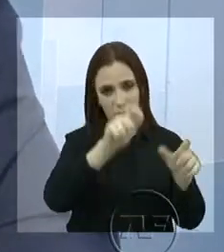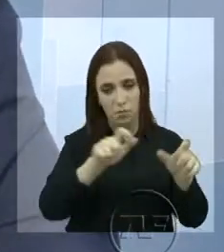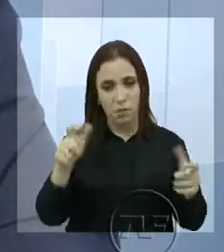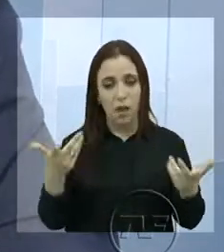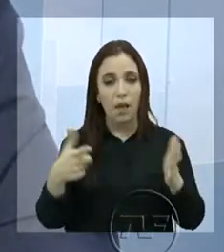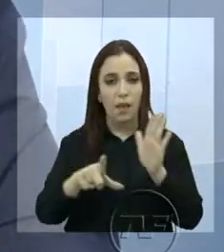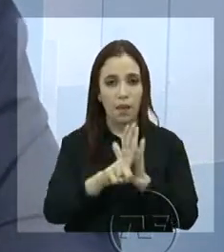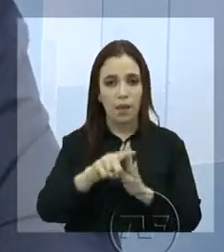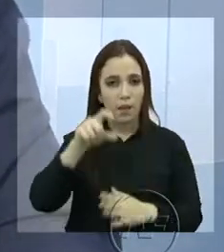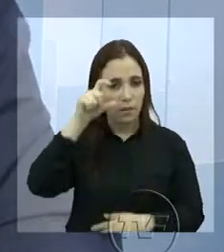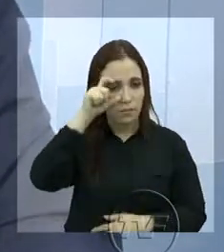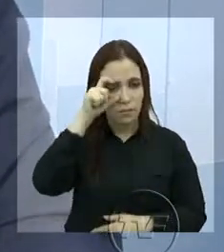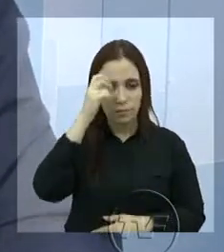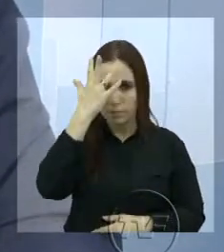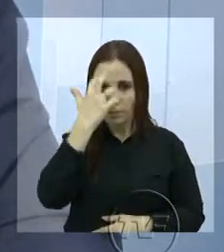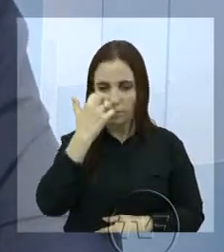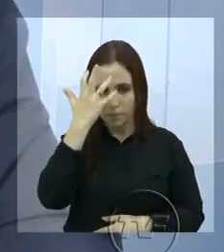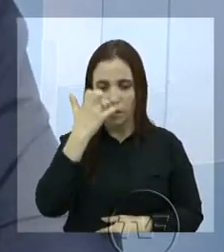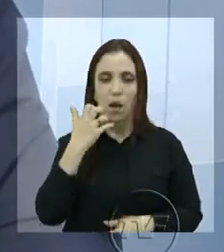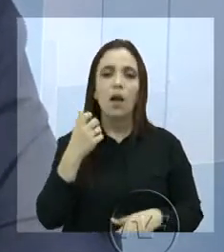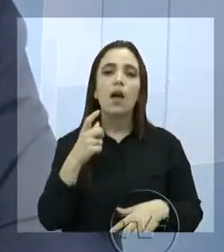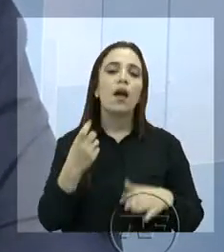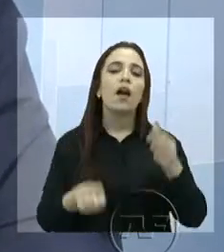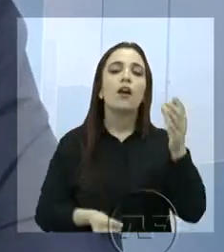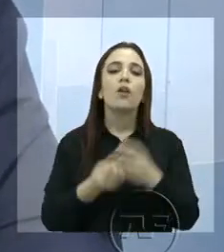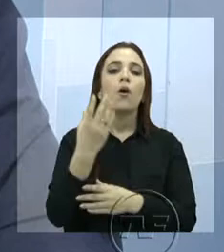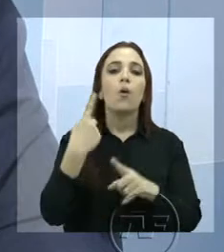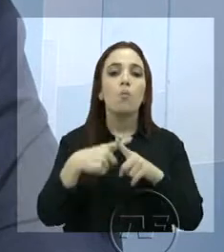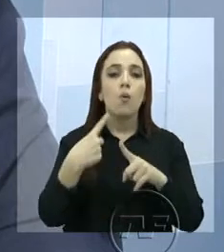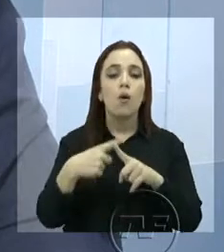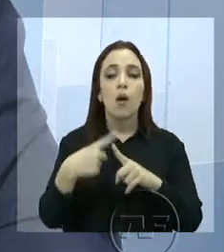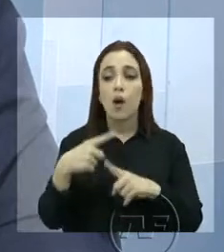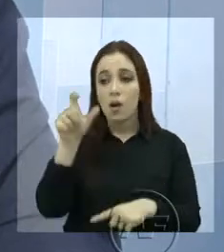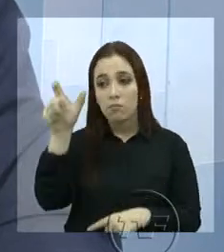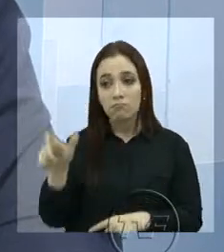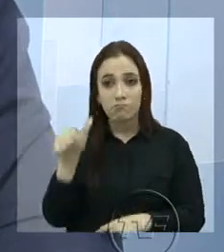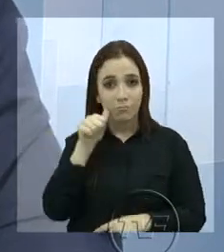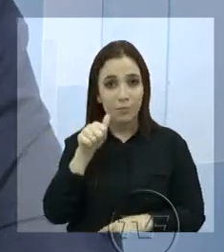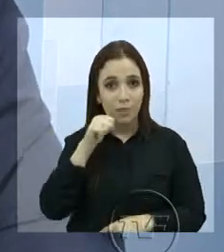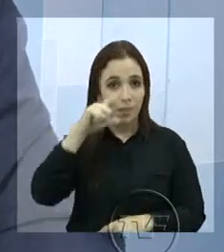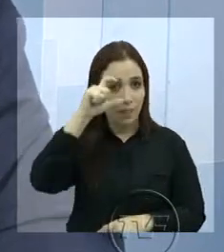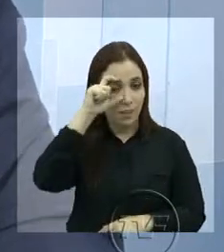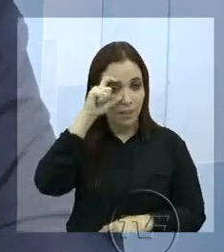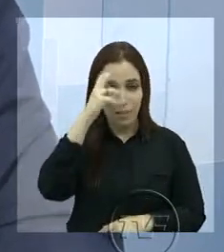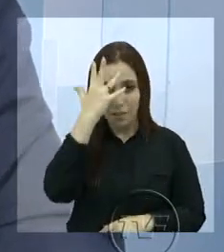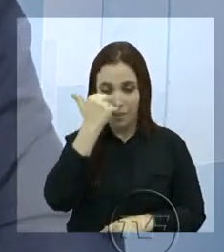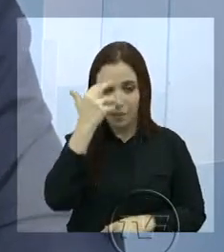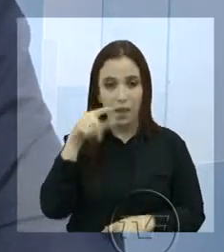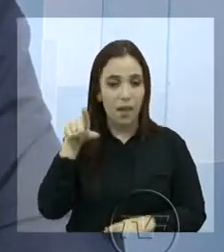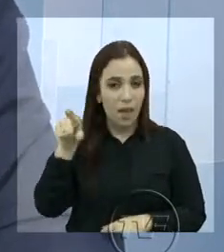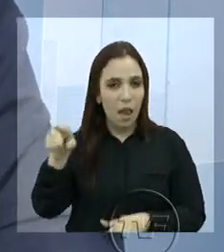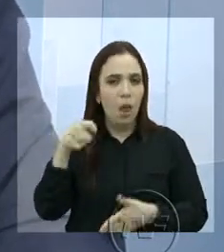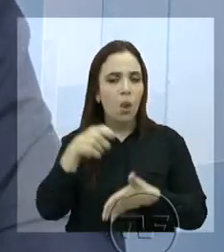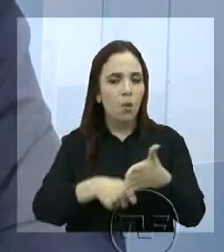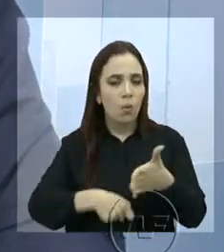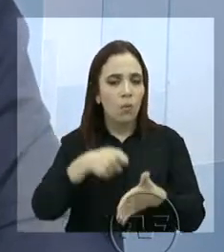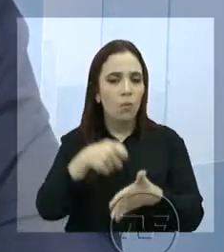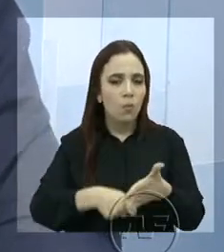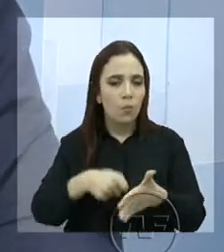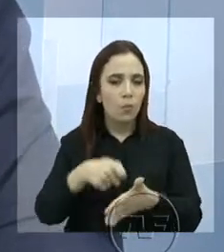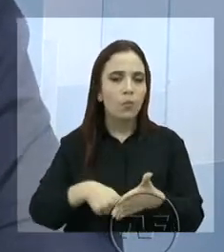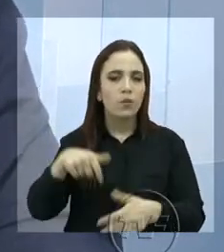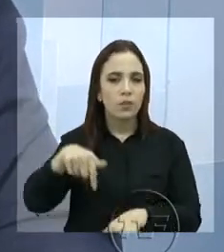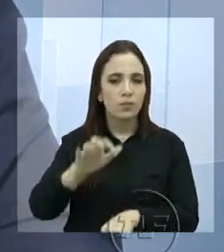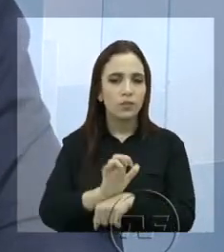da Penha nasce a partir da luta de uma grande mulher, né, a própria, aqui do estado